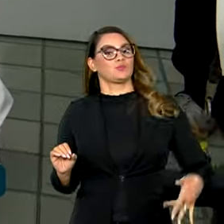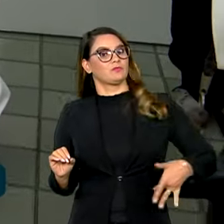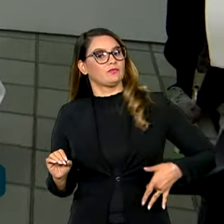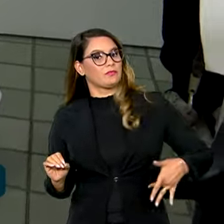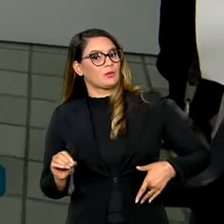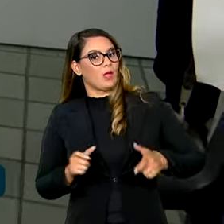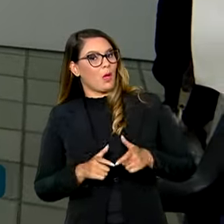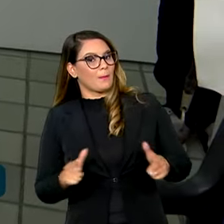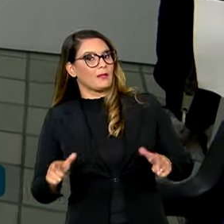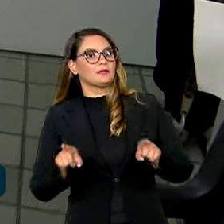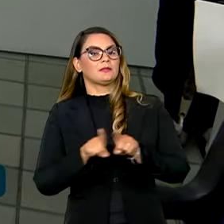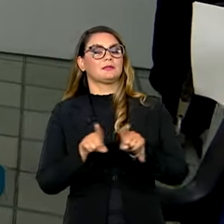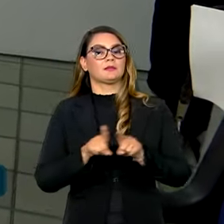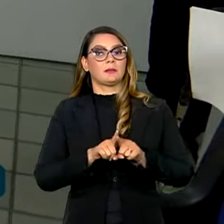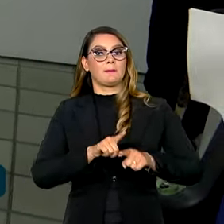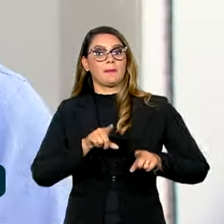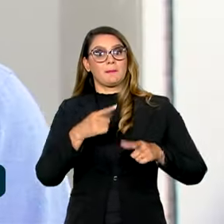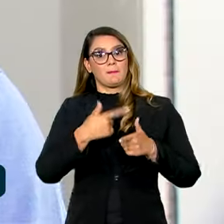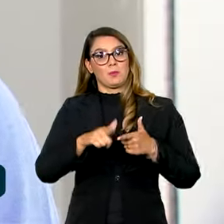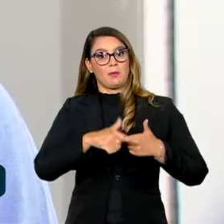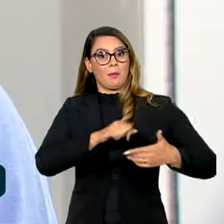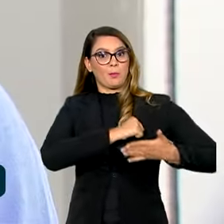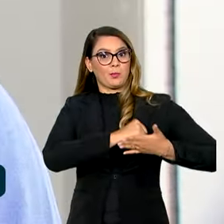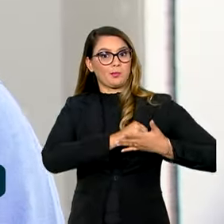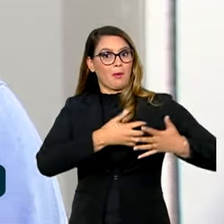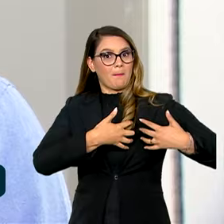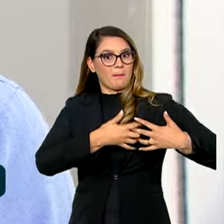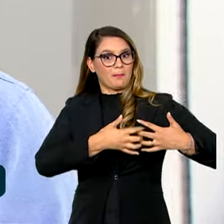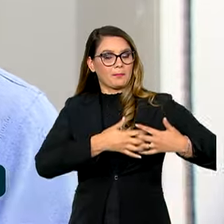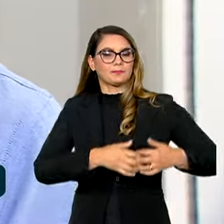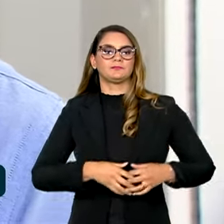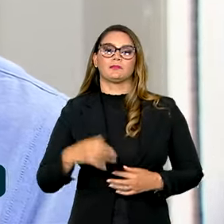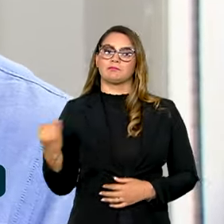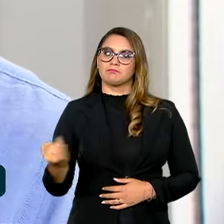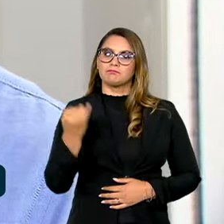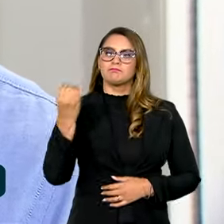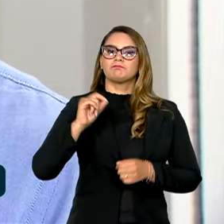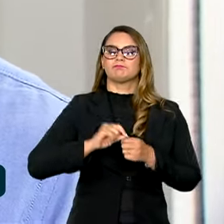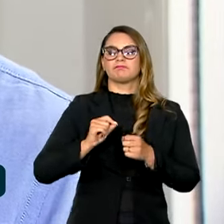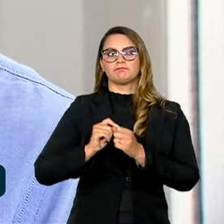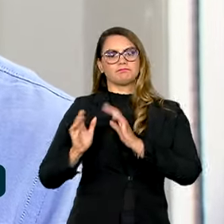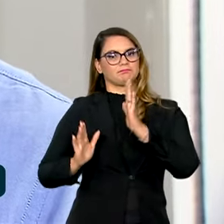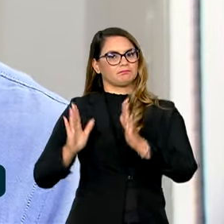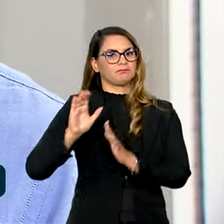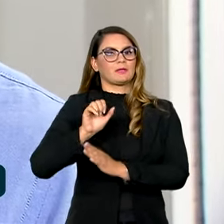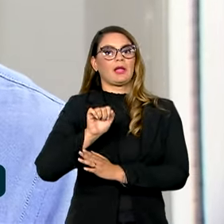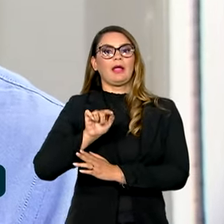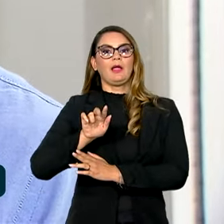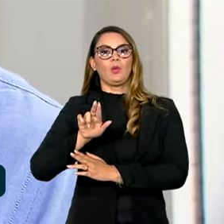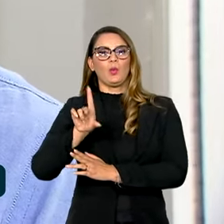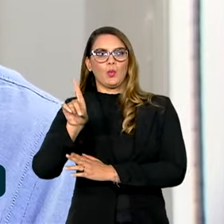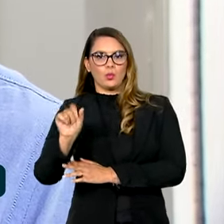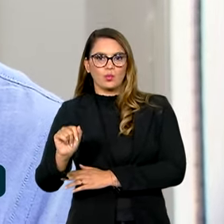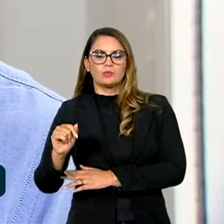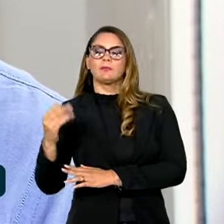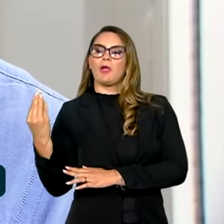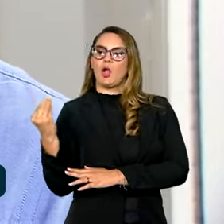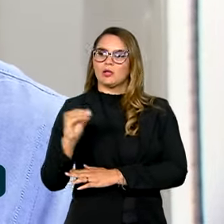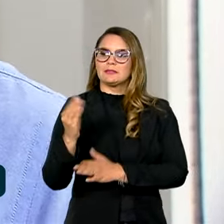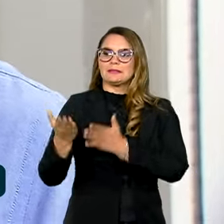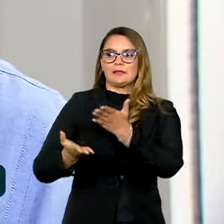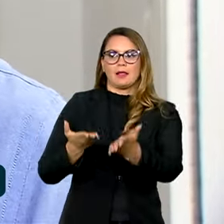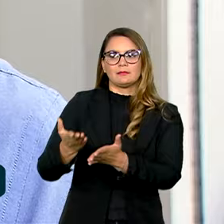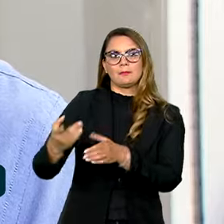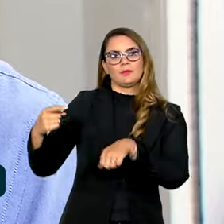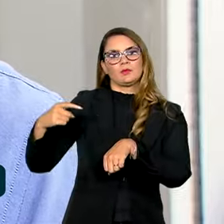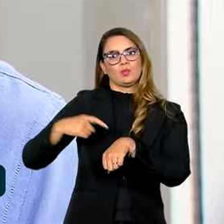e distúrbios cardíacos. É importante que o tratamento seja feito na fase aguda, justamente para que se instale o tratamento,